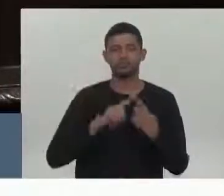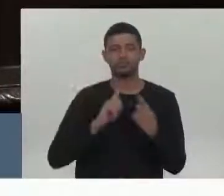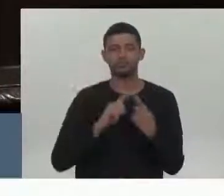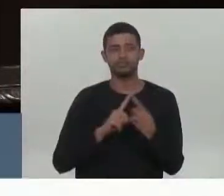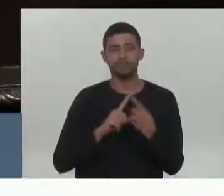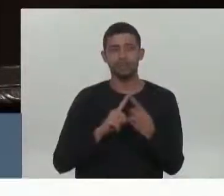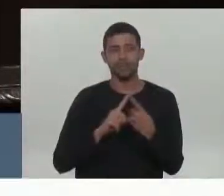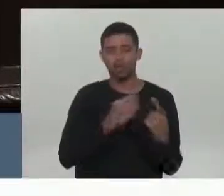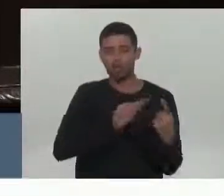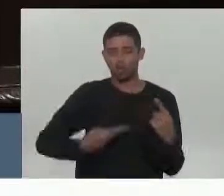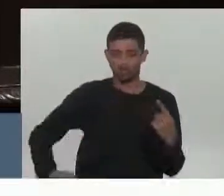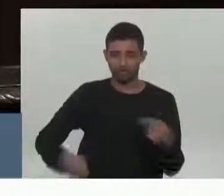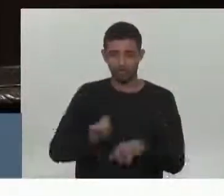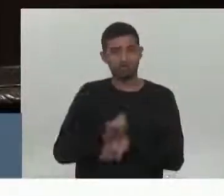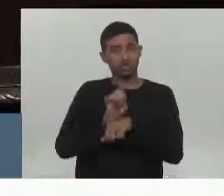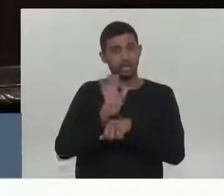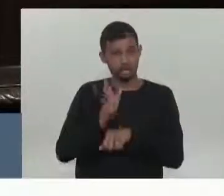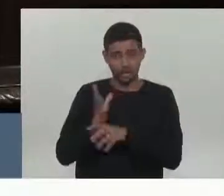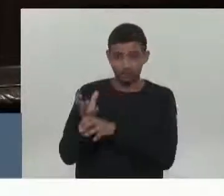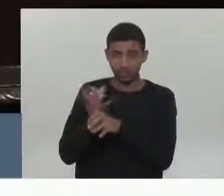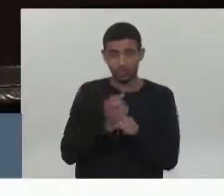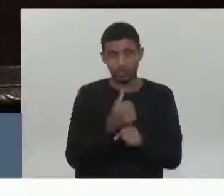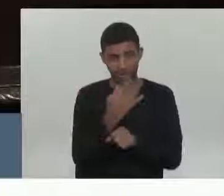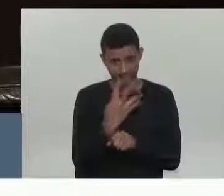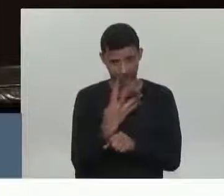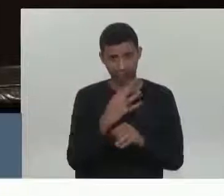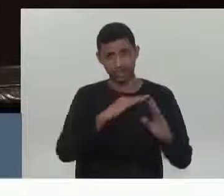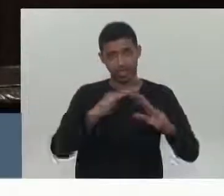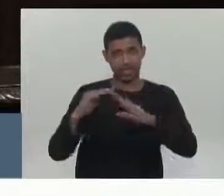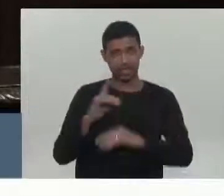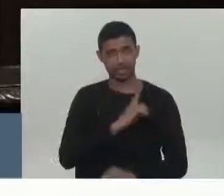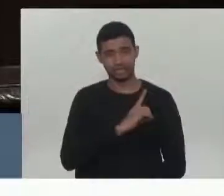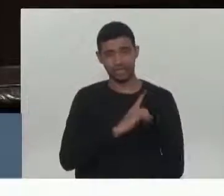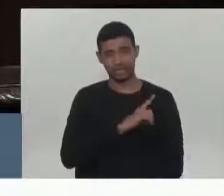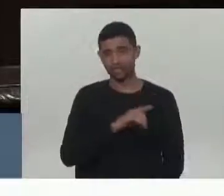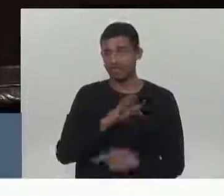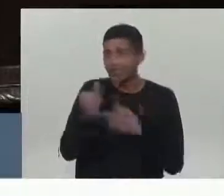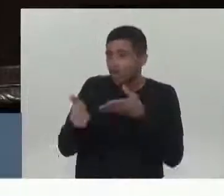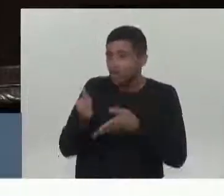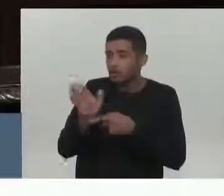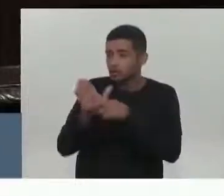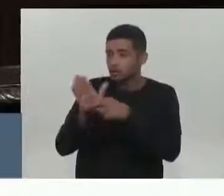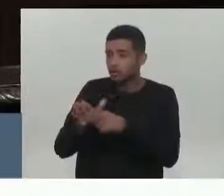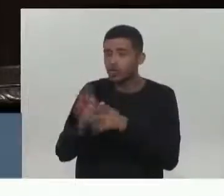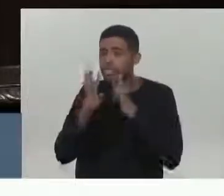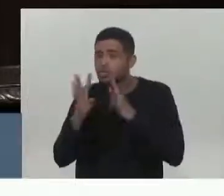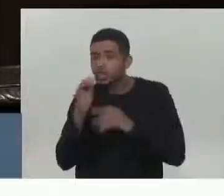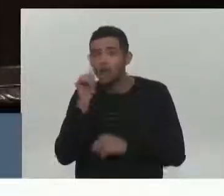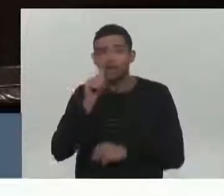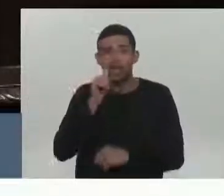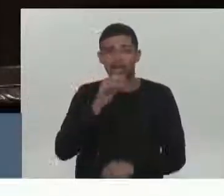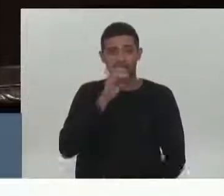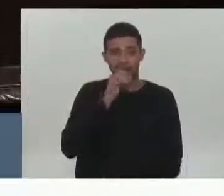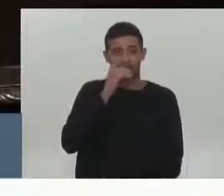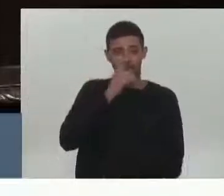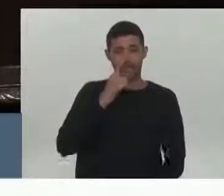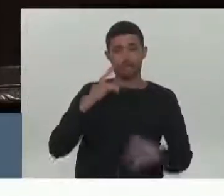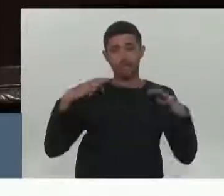o governo do Estado já possui 14 delegacias de atendimento à mulher, DINS, com funcionamento ininterrupto, sábado, domingo e